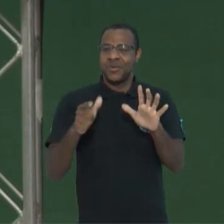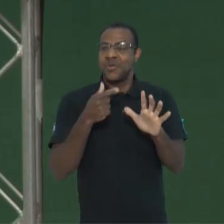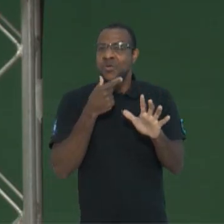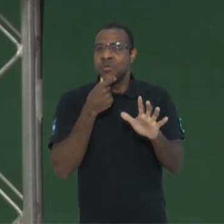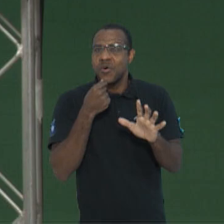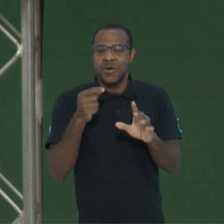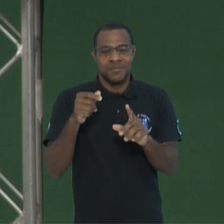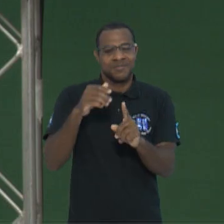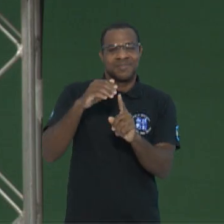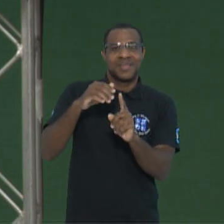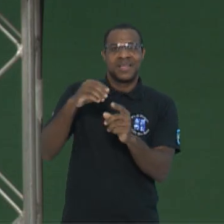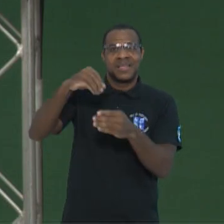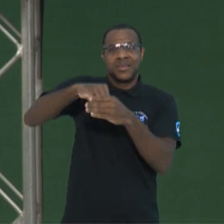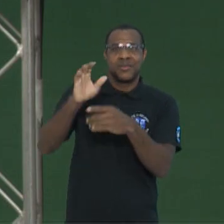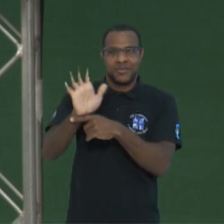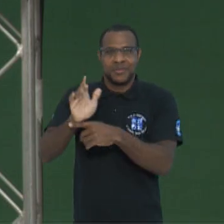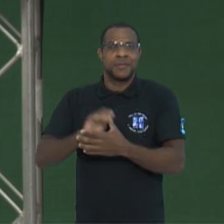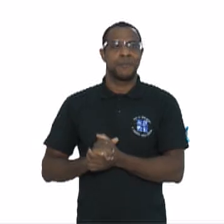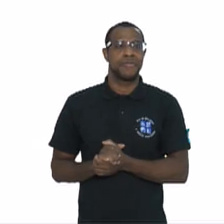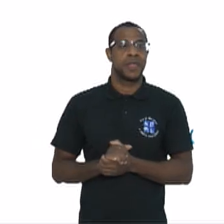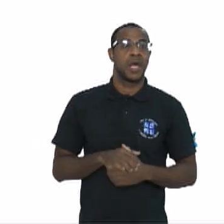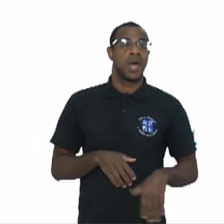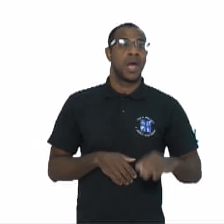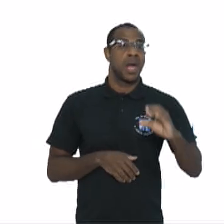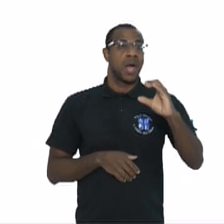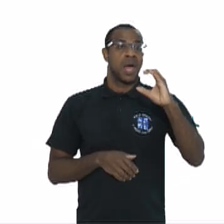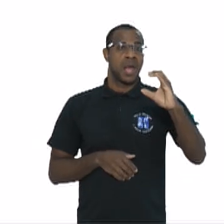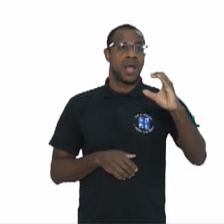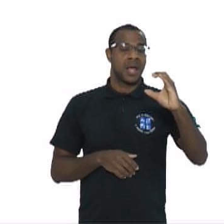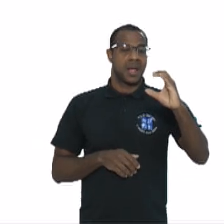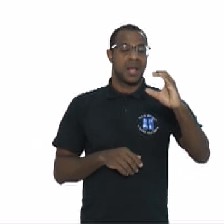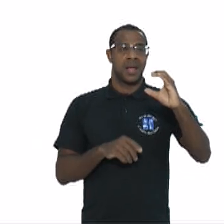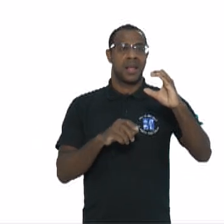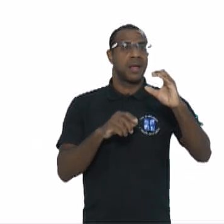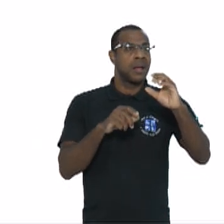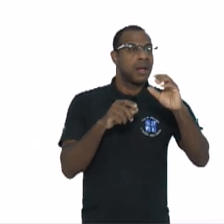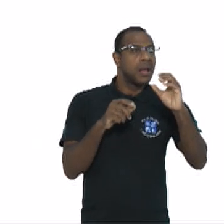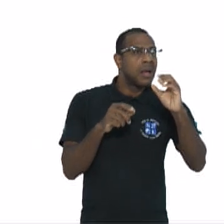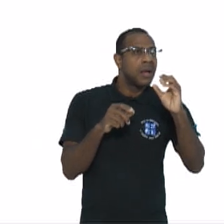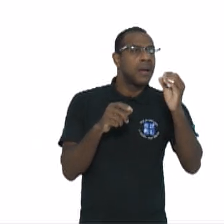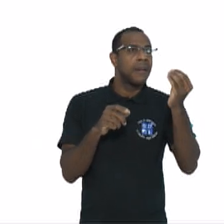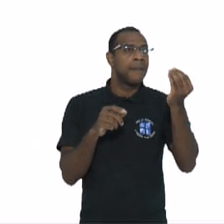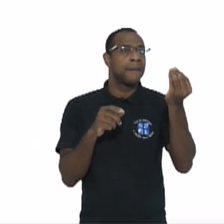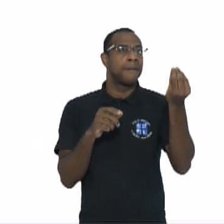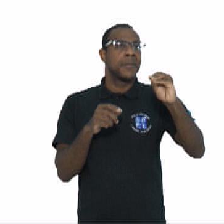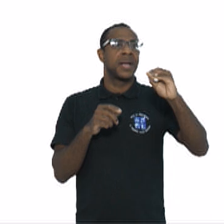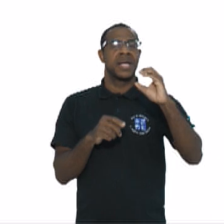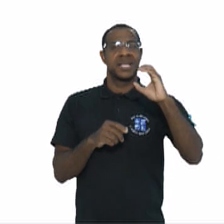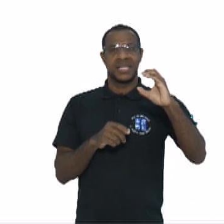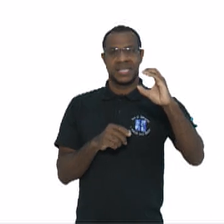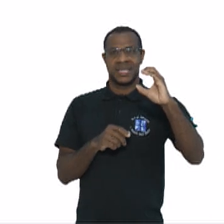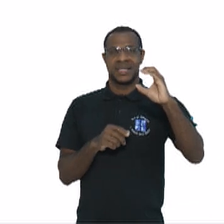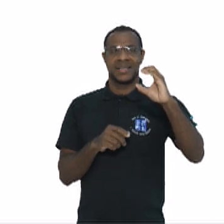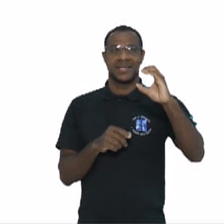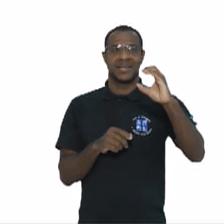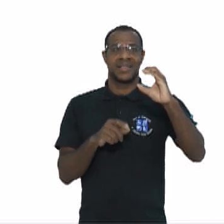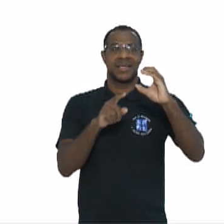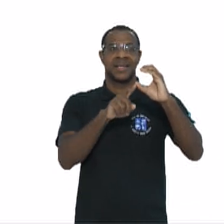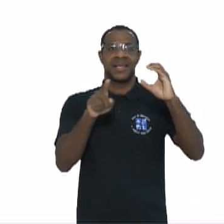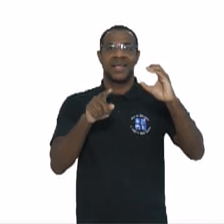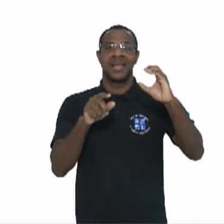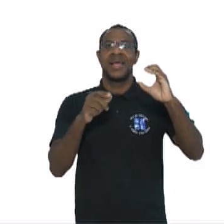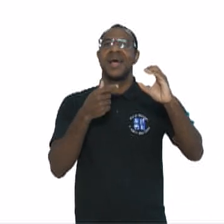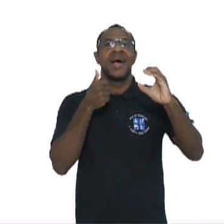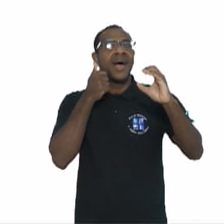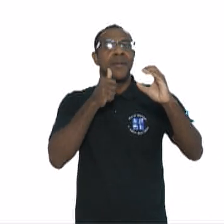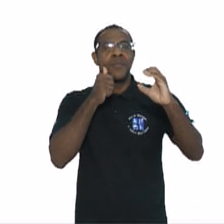Né? Tarsila do Amaral, parece mentira, mas no Brasil eu conheci a arte moderna. Muito famosa,